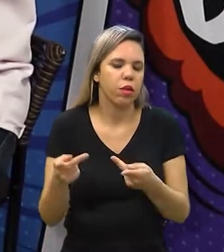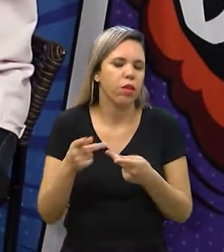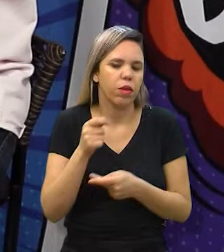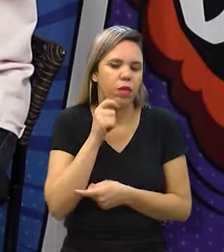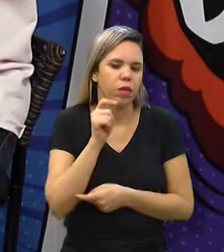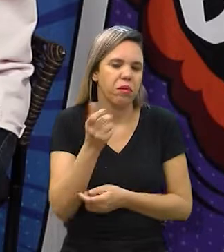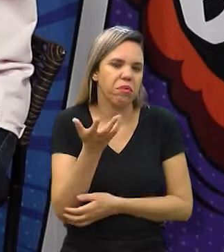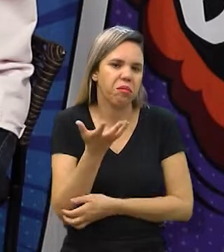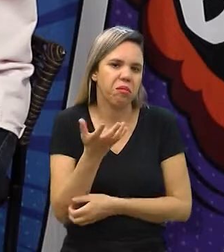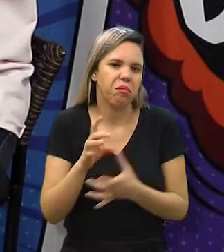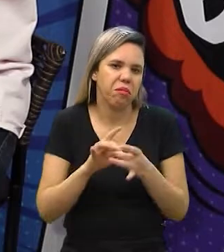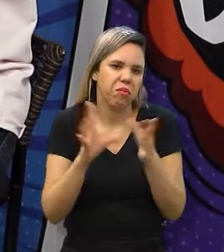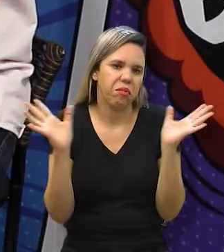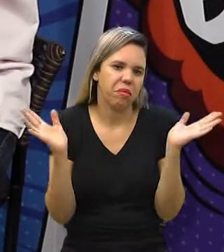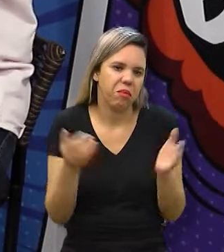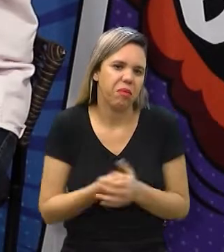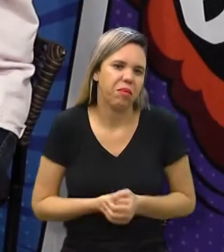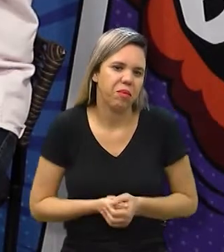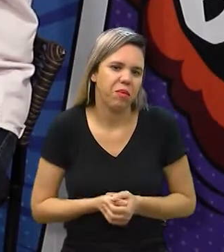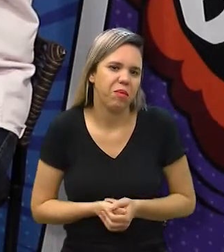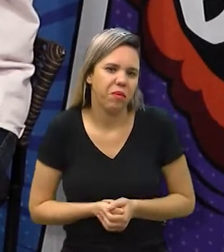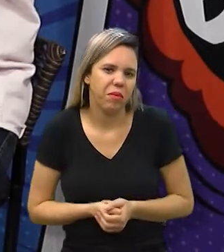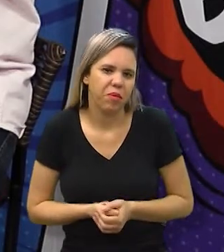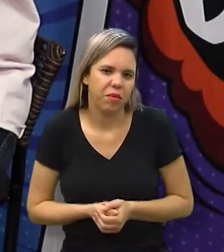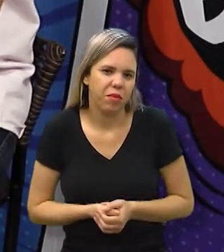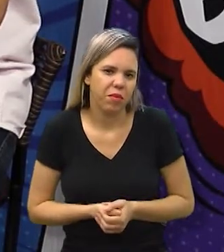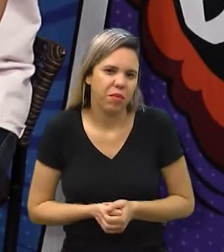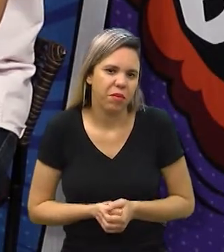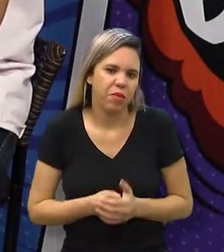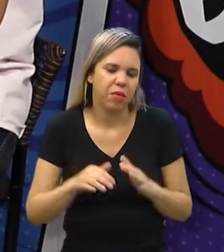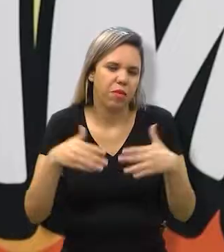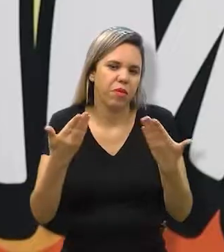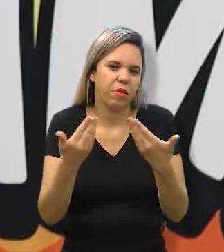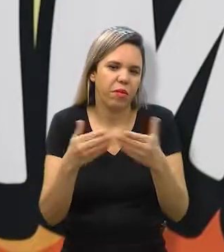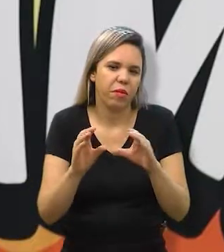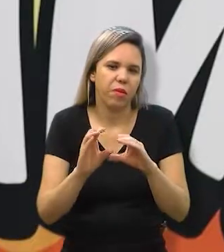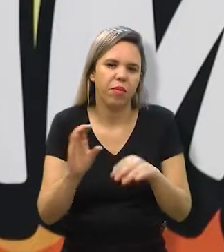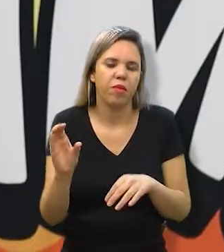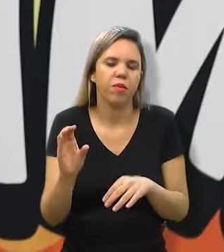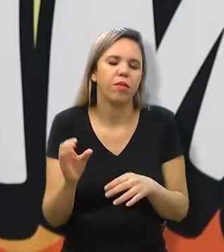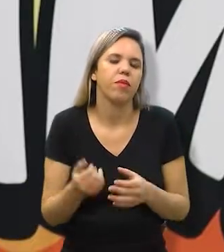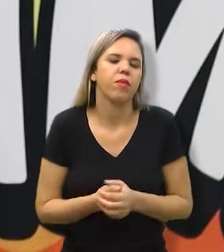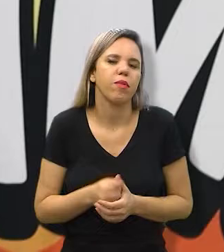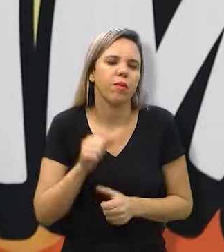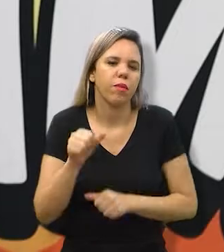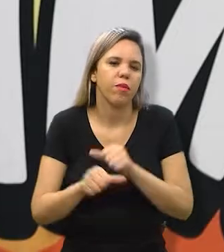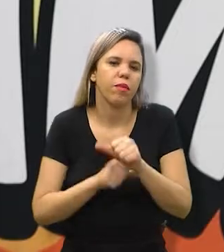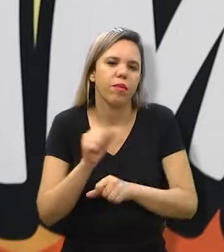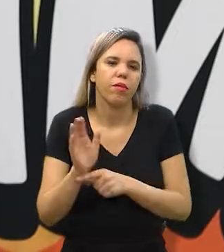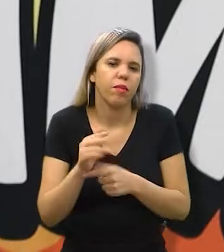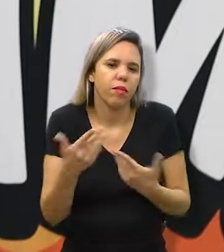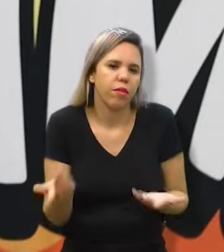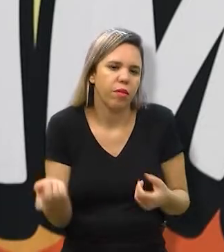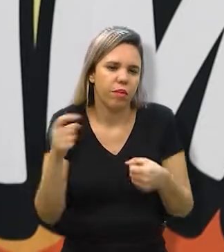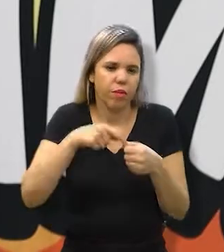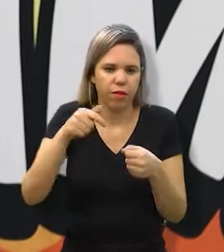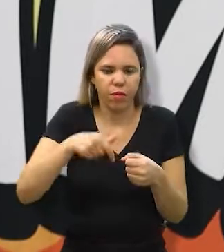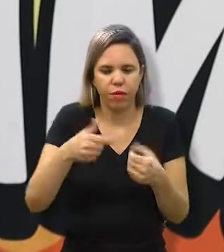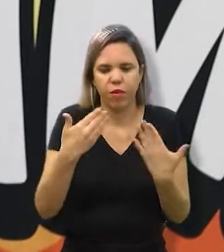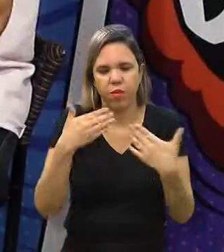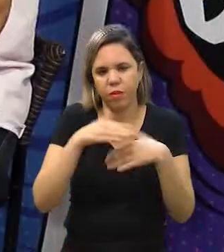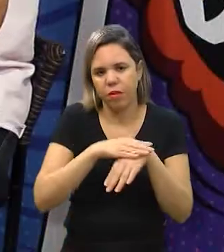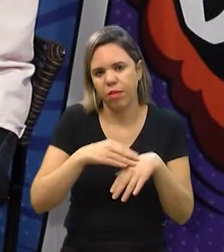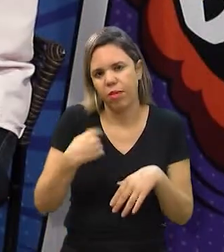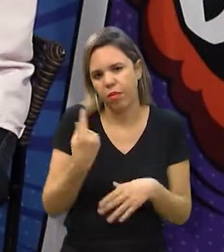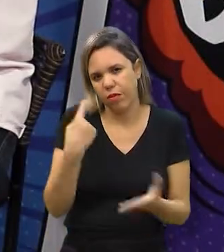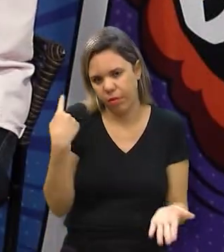o convite, mas quem quiser, estou disponível. E aí, quando lançar em quadrinhos, se virar um seriado, volta aqui